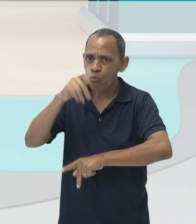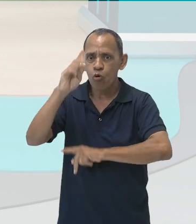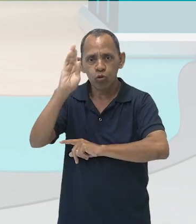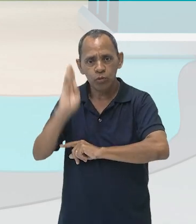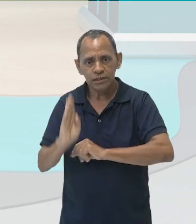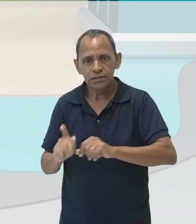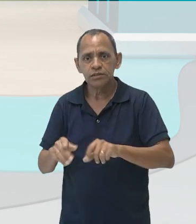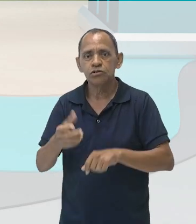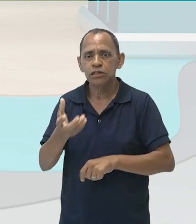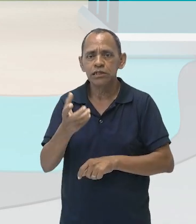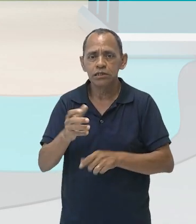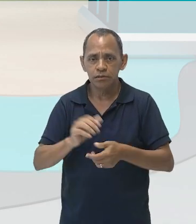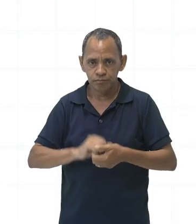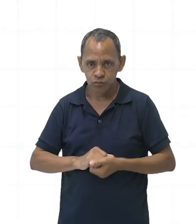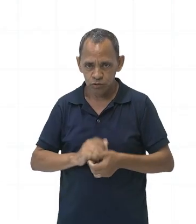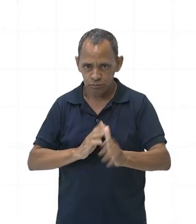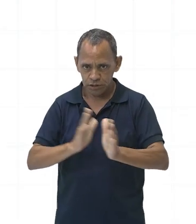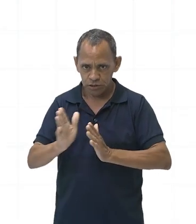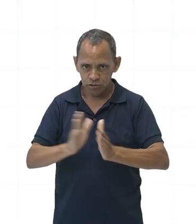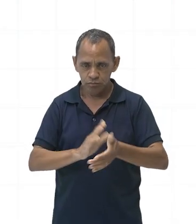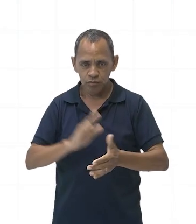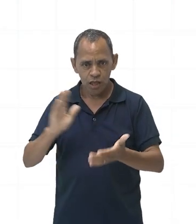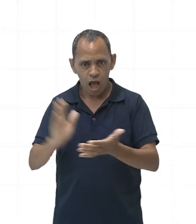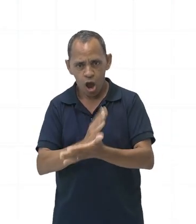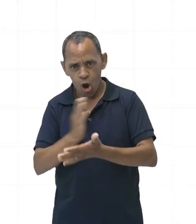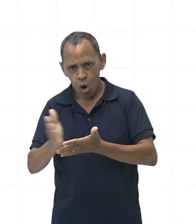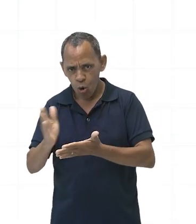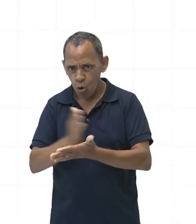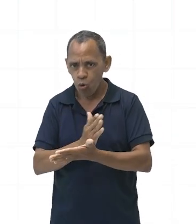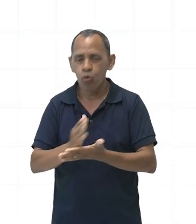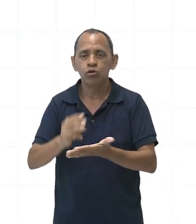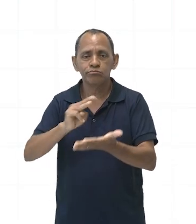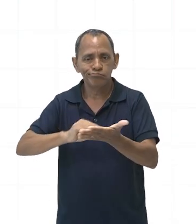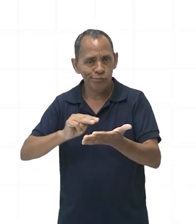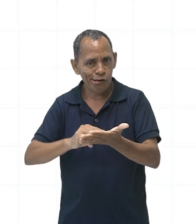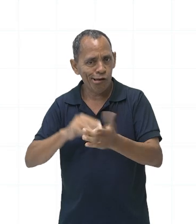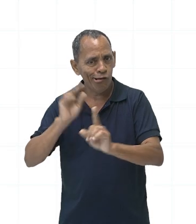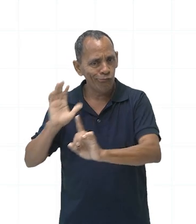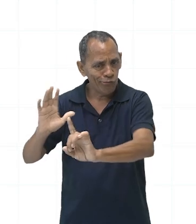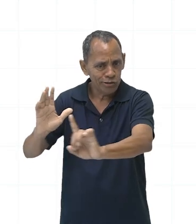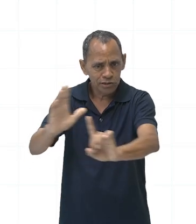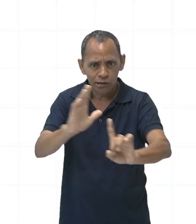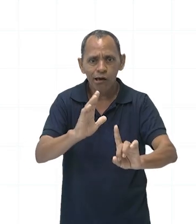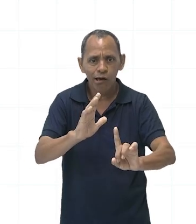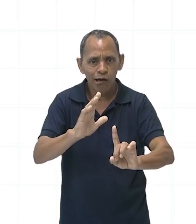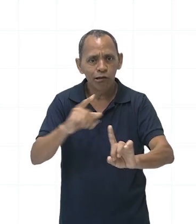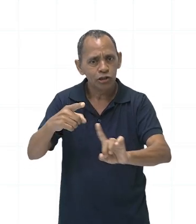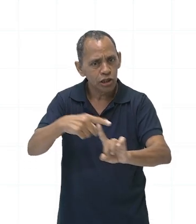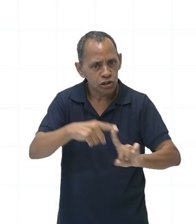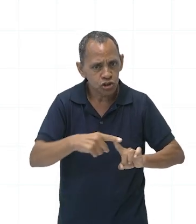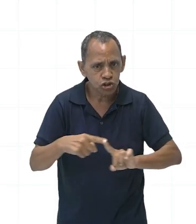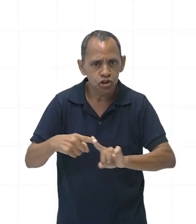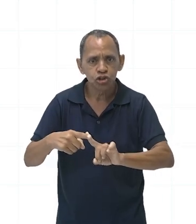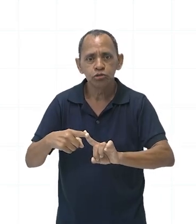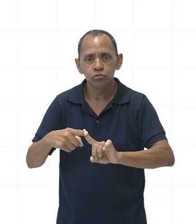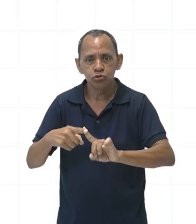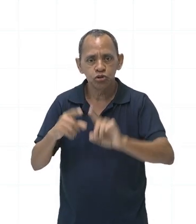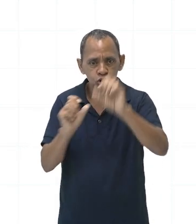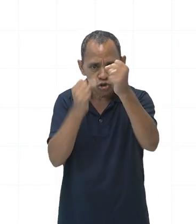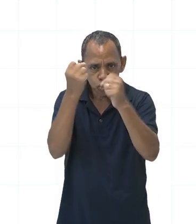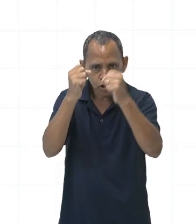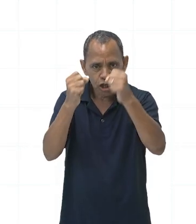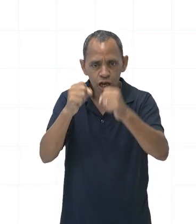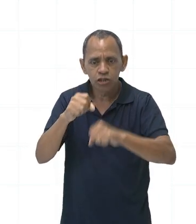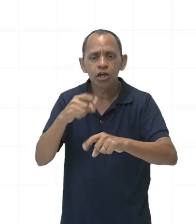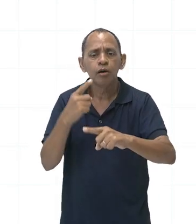época. E alguns métodos influenciaram esse tipo de ginástica, visto que esses professores que